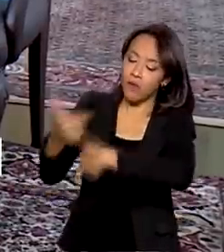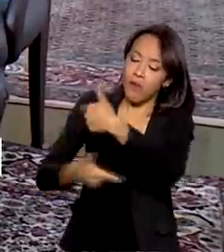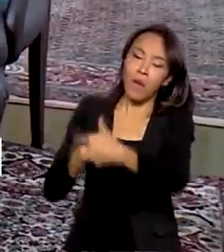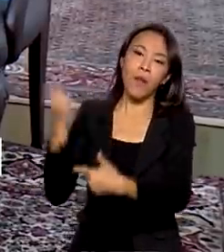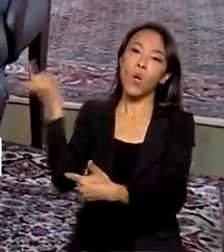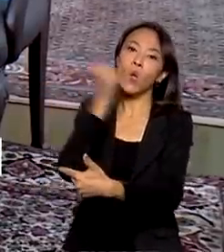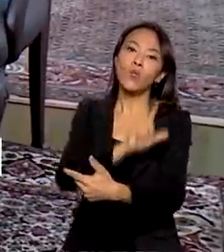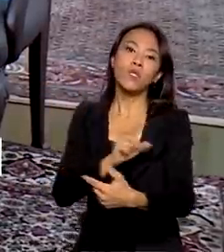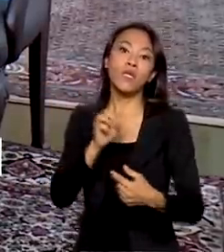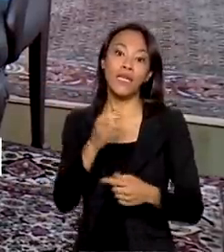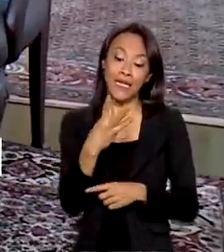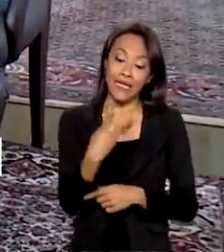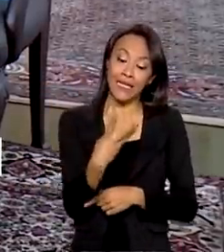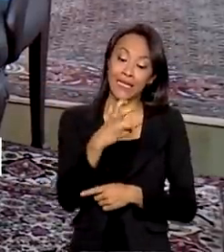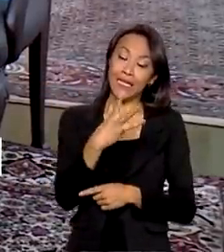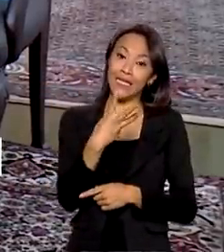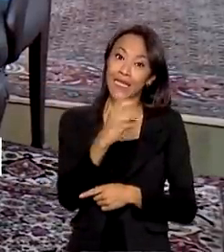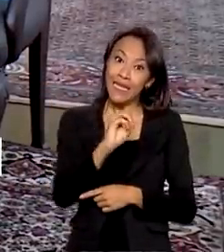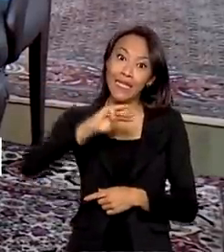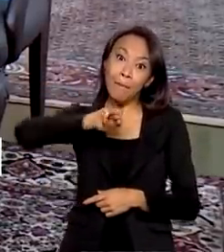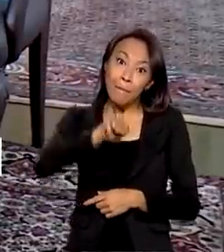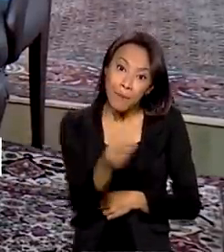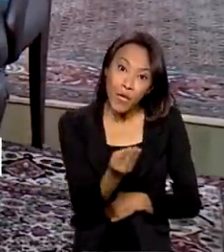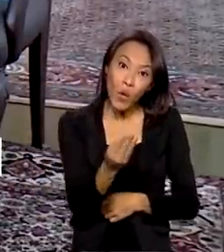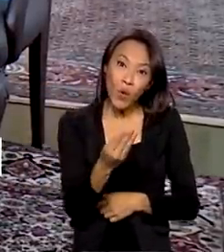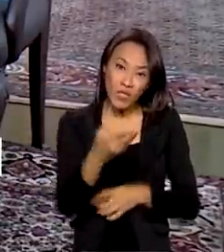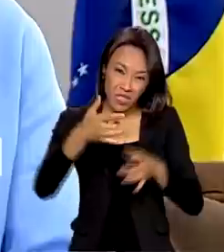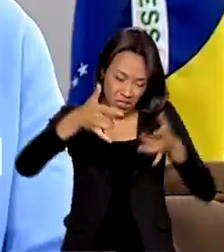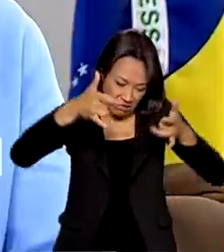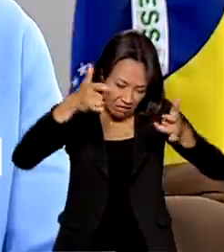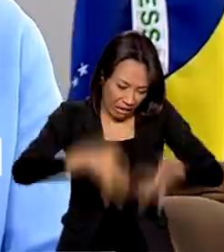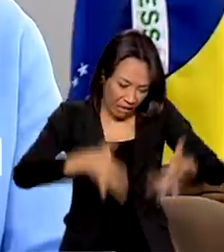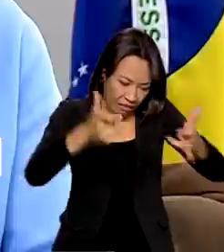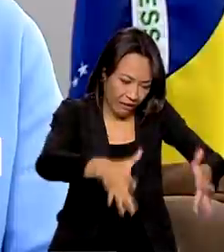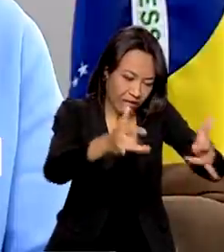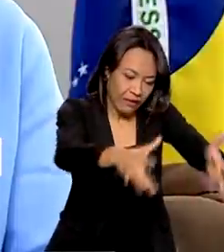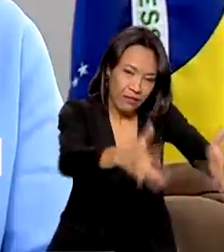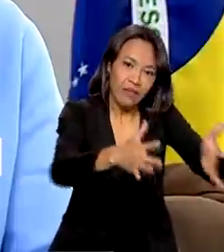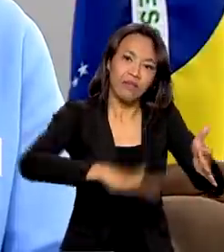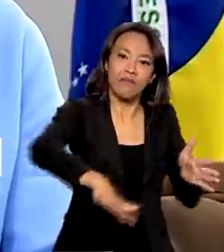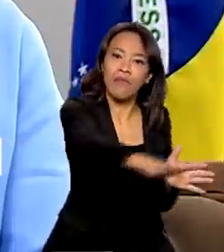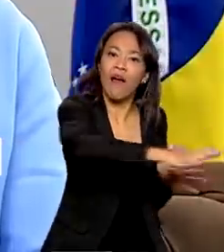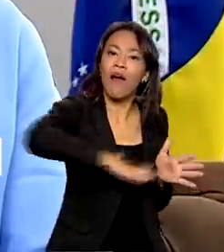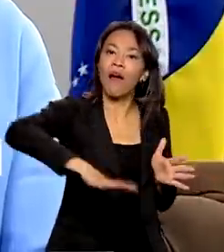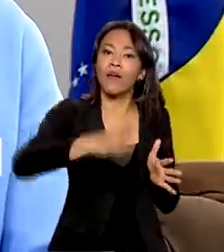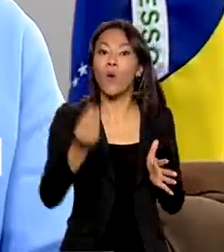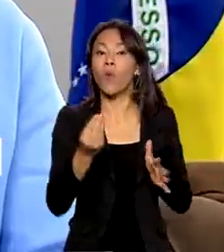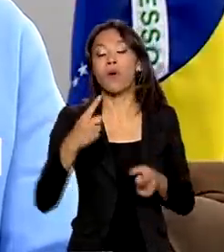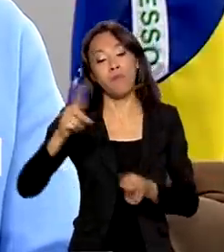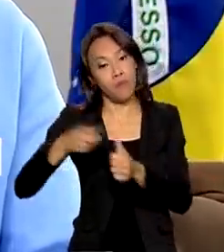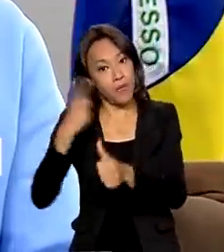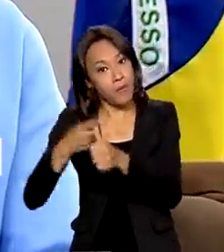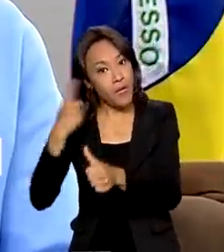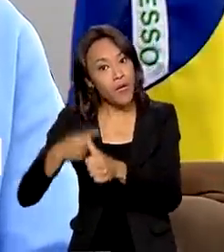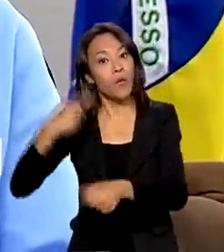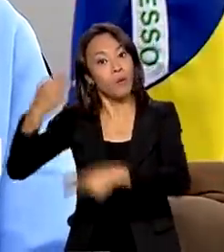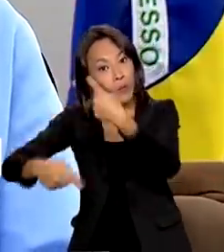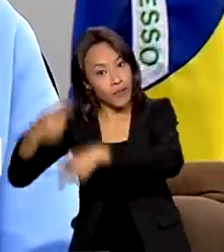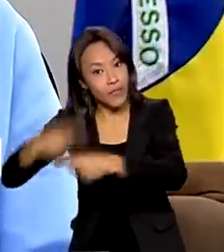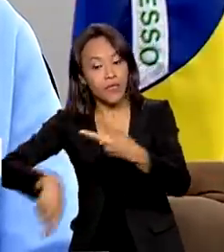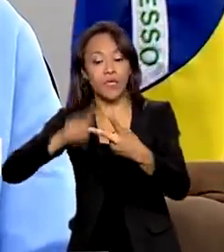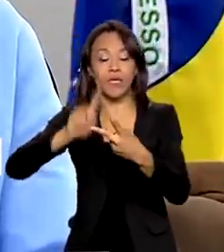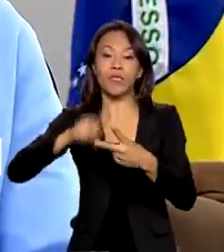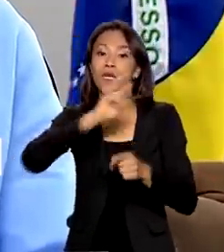meta de recuperar 30 milhões de hectares de pastagens degradadas ministra Olha primeiro são políticas públicas crédito mas também